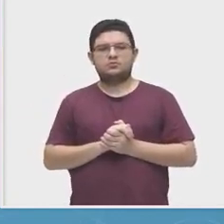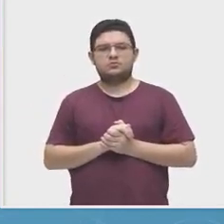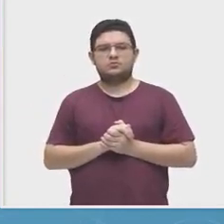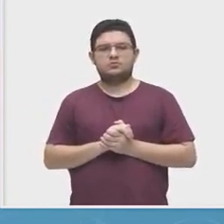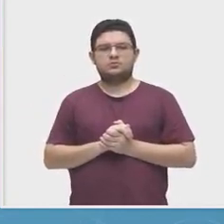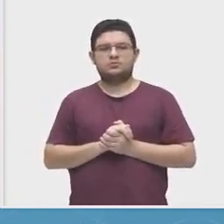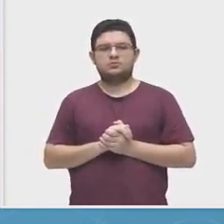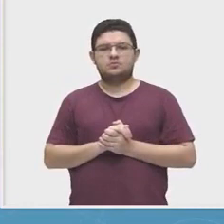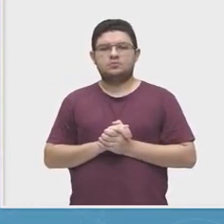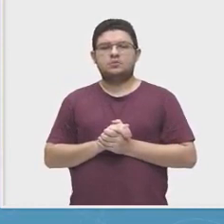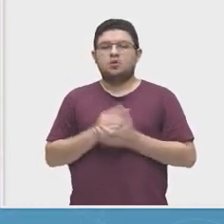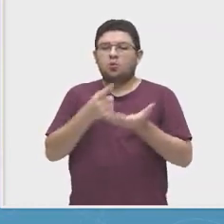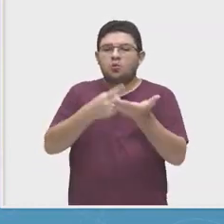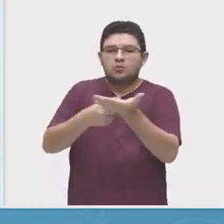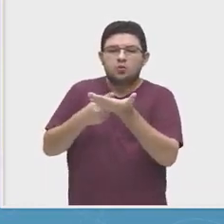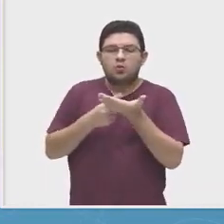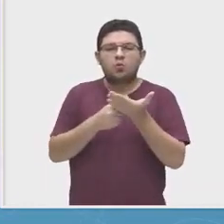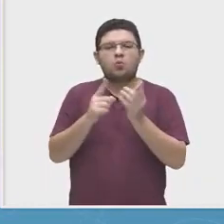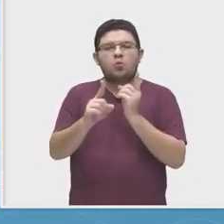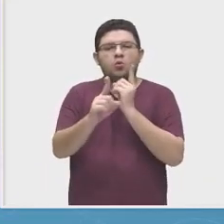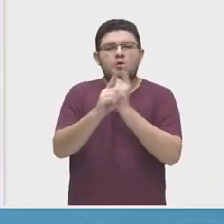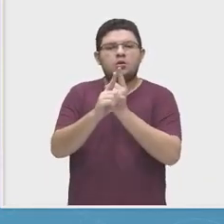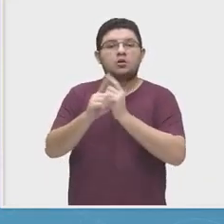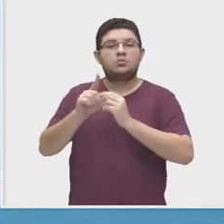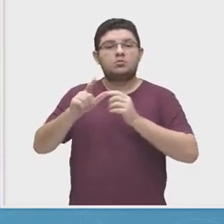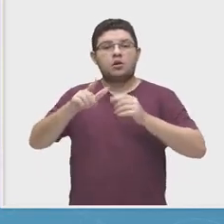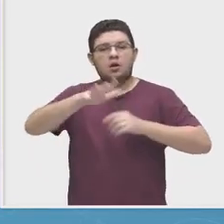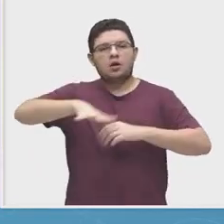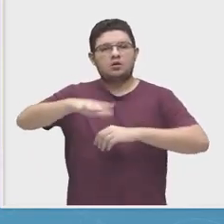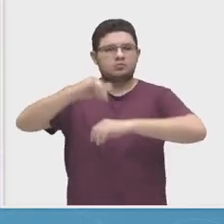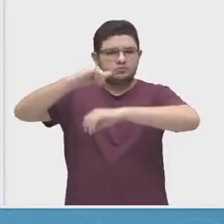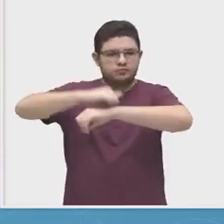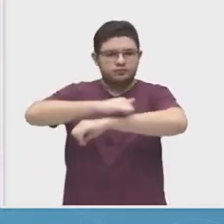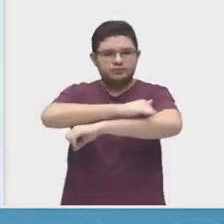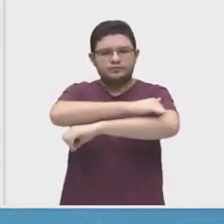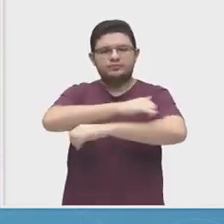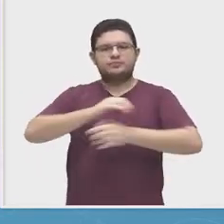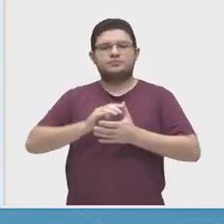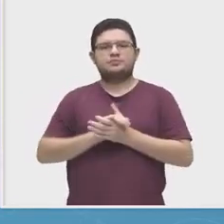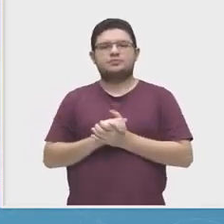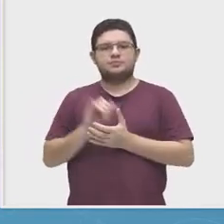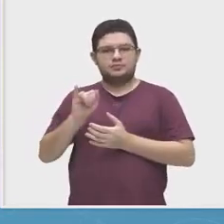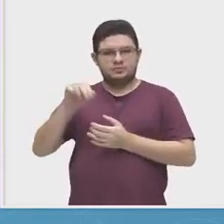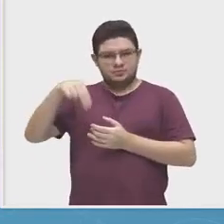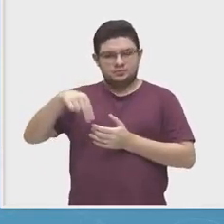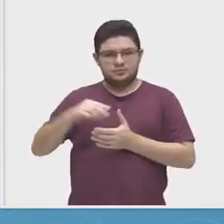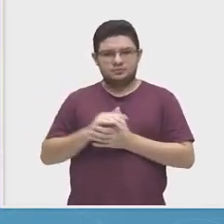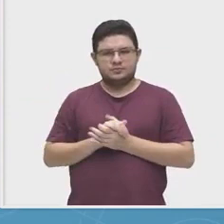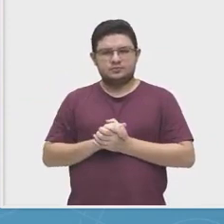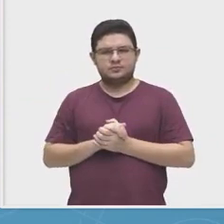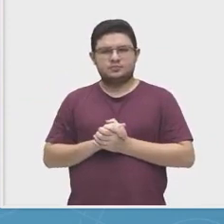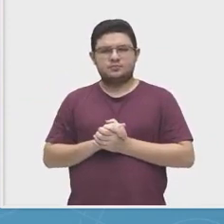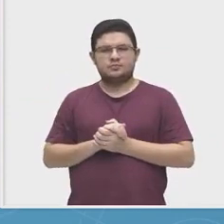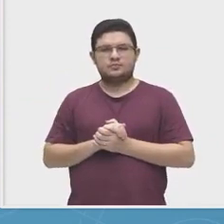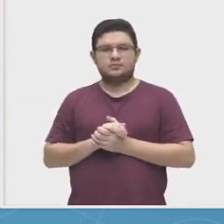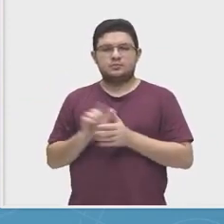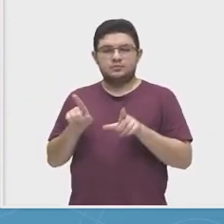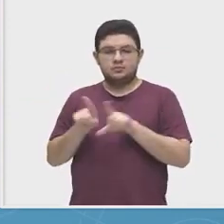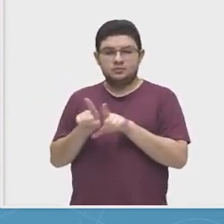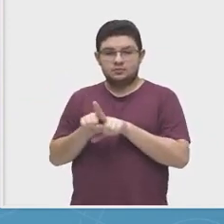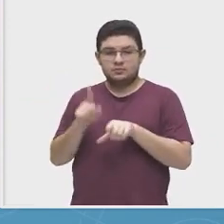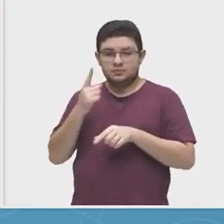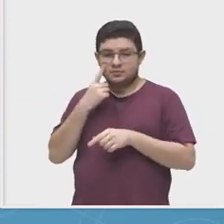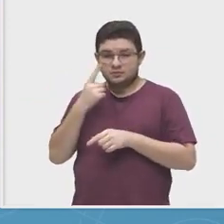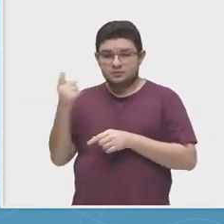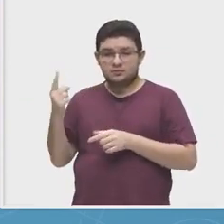nos encontrar no aeroporto, né? Nós combinamos ali. There is a lot to see in Texas. Há muito para